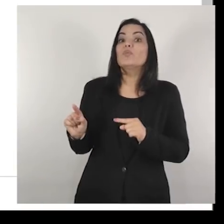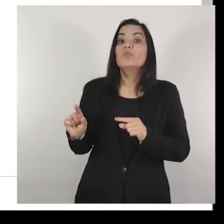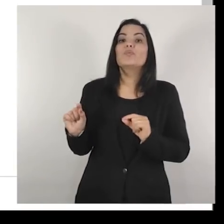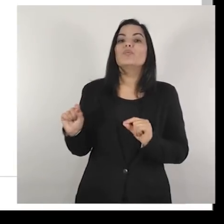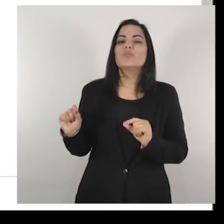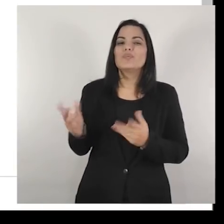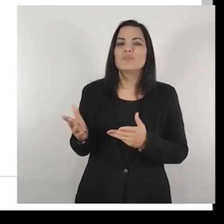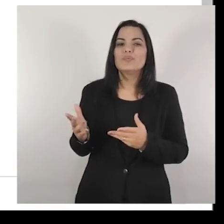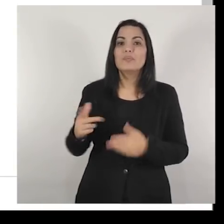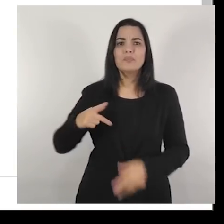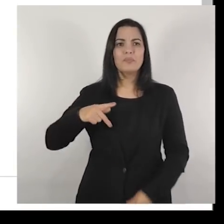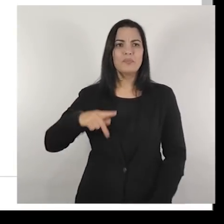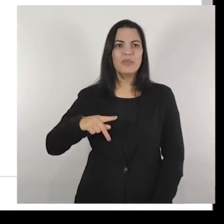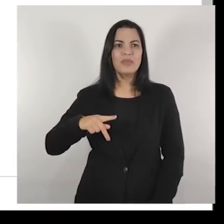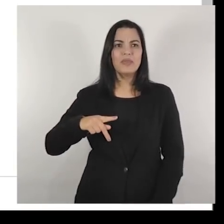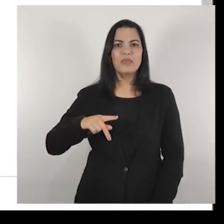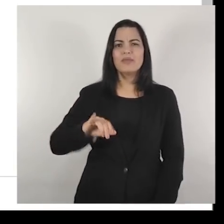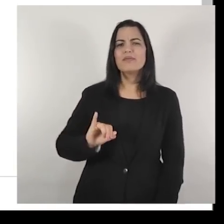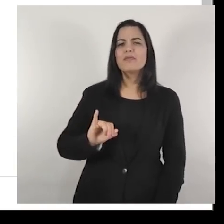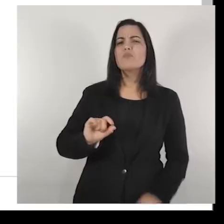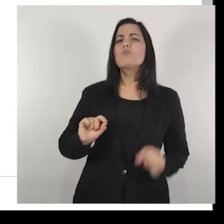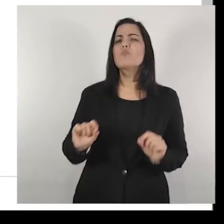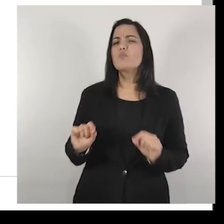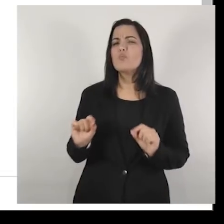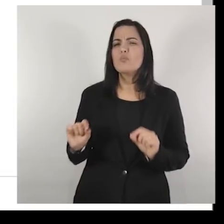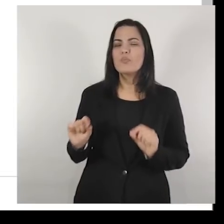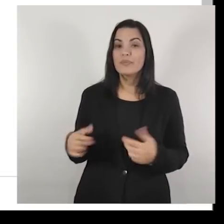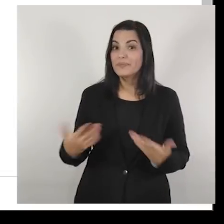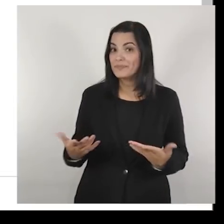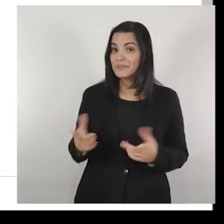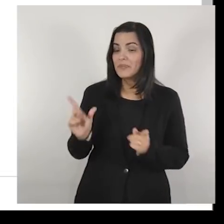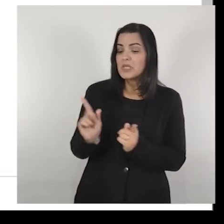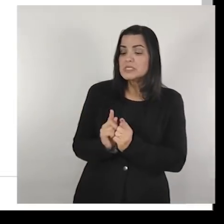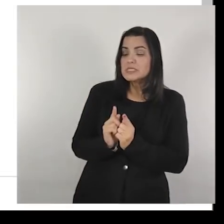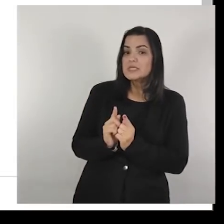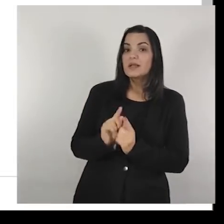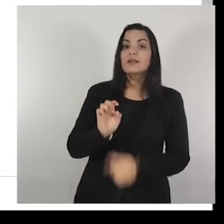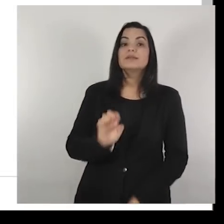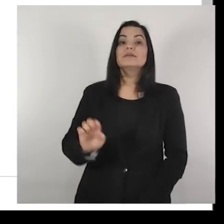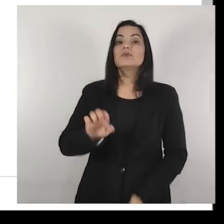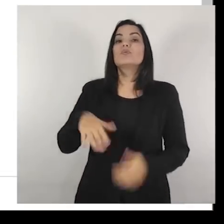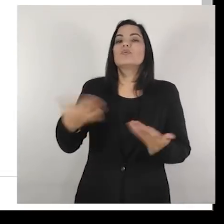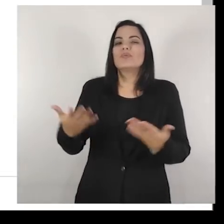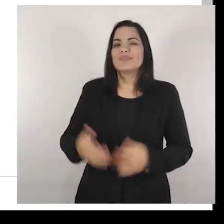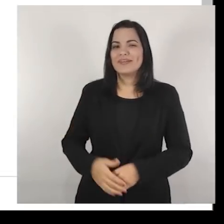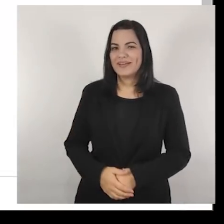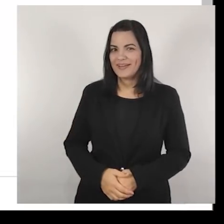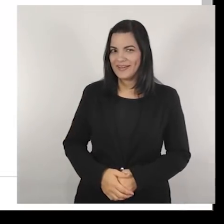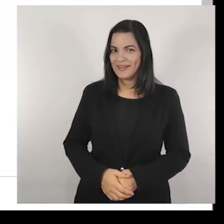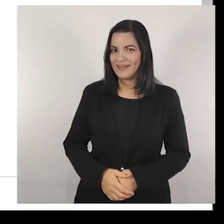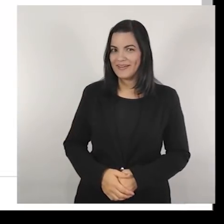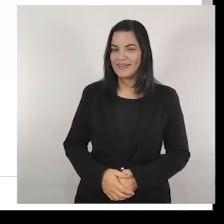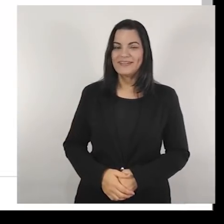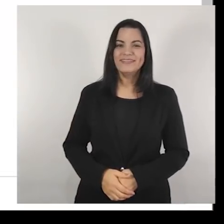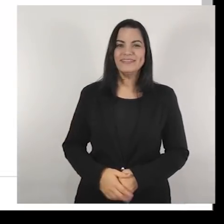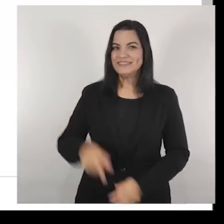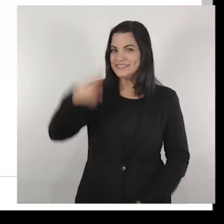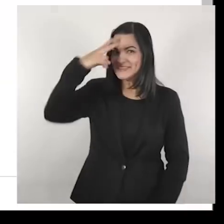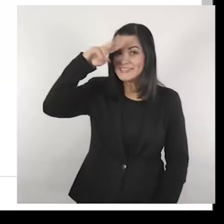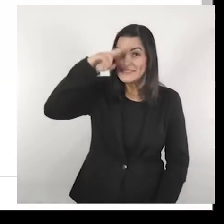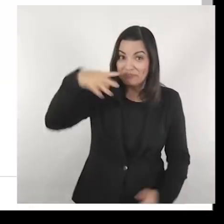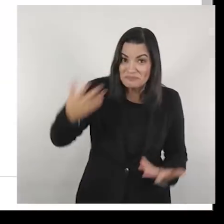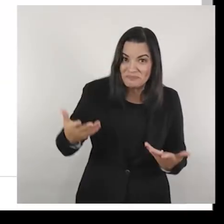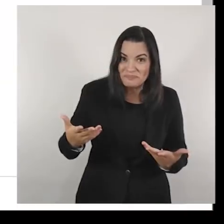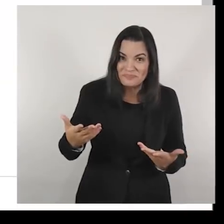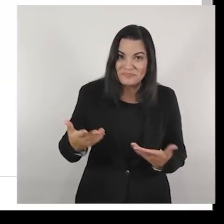E agora? PI. PI é a sigla de qual estado?